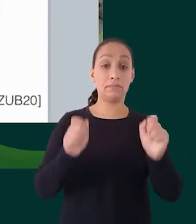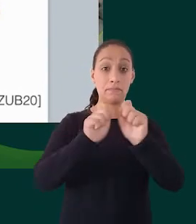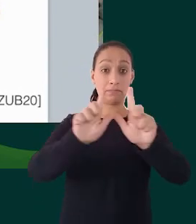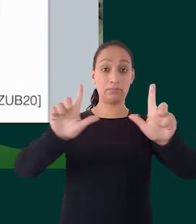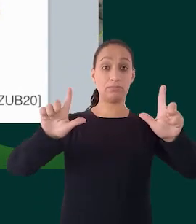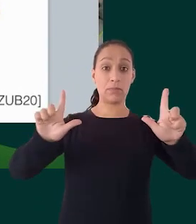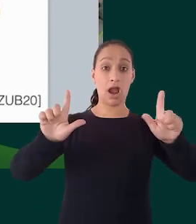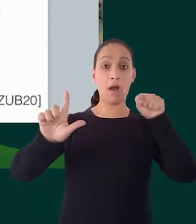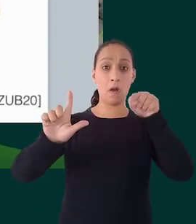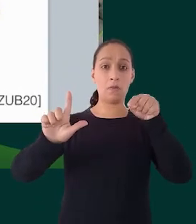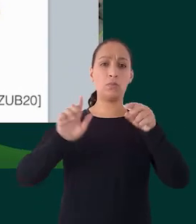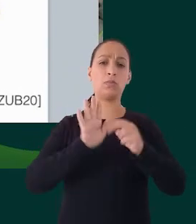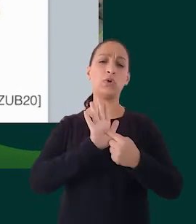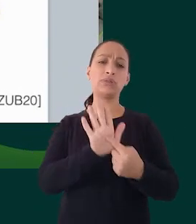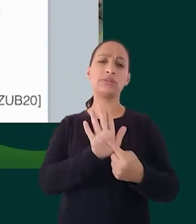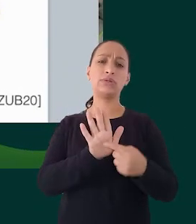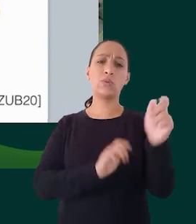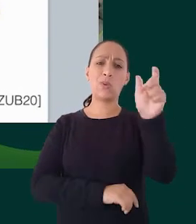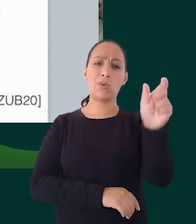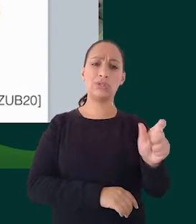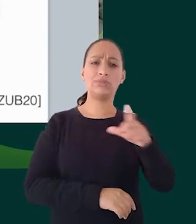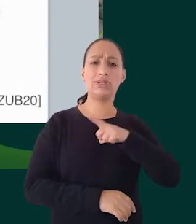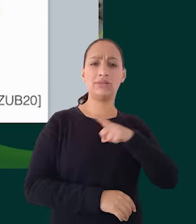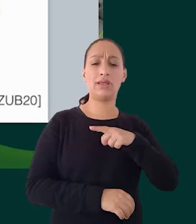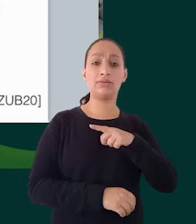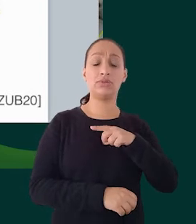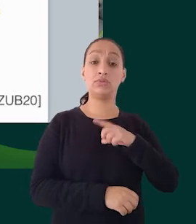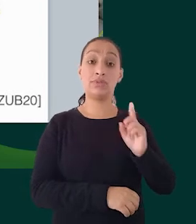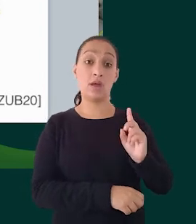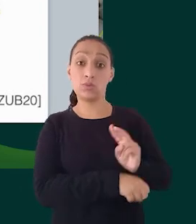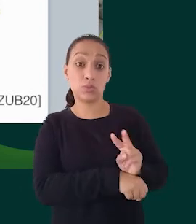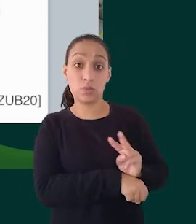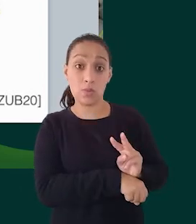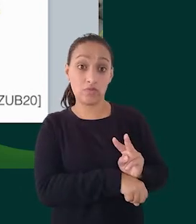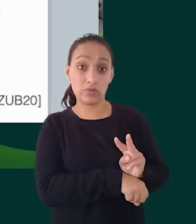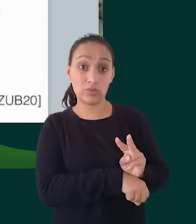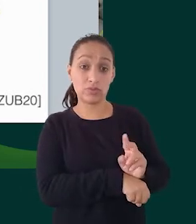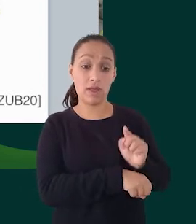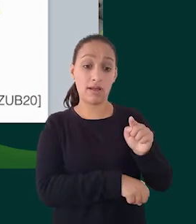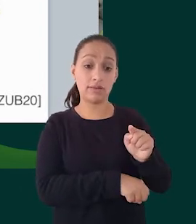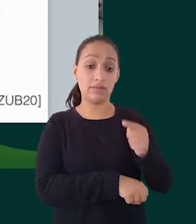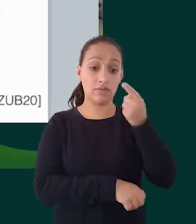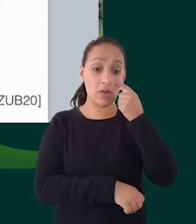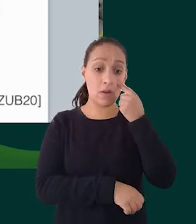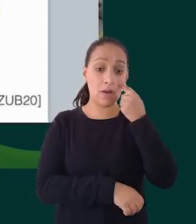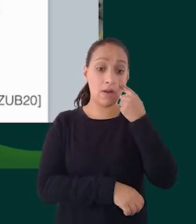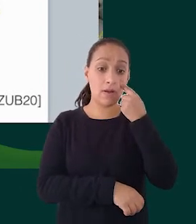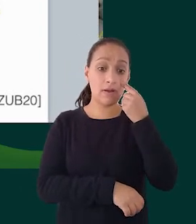esses algoritmos que citei. Os não supervisionados, um destaque aqui para os clusterings, né?